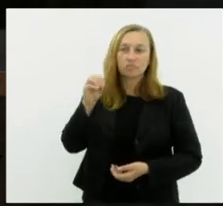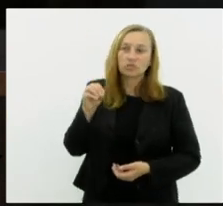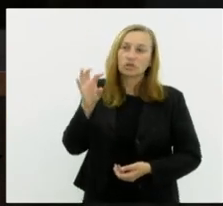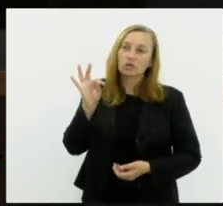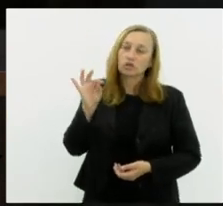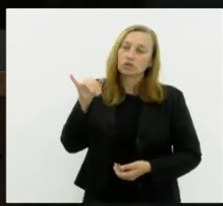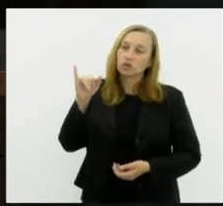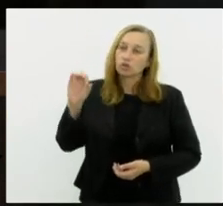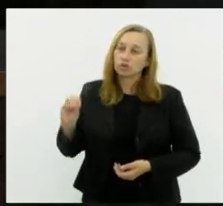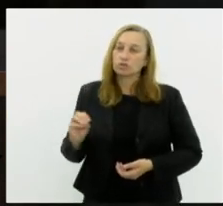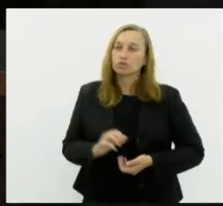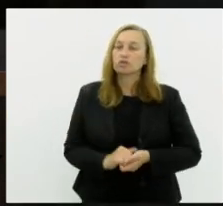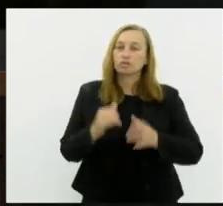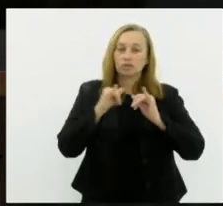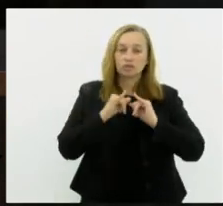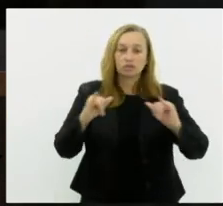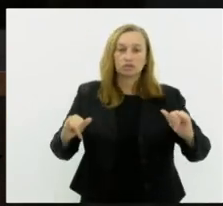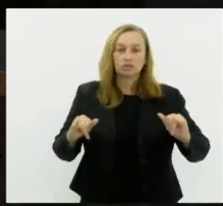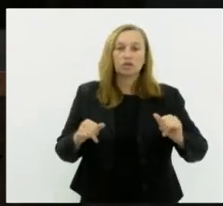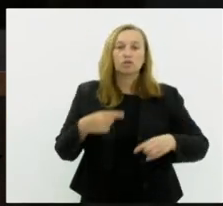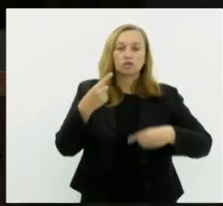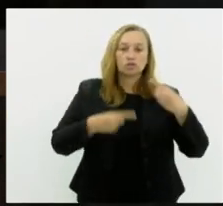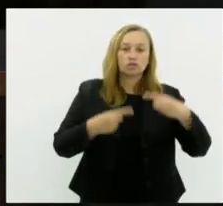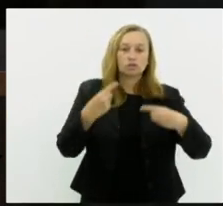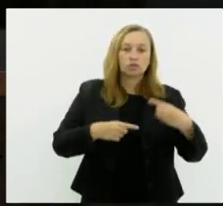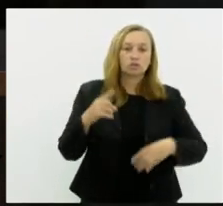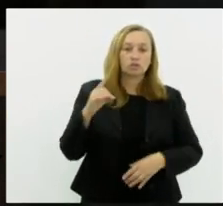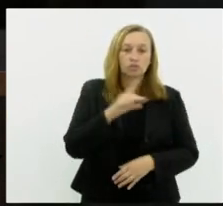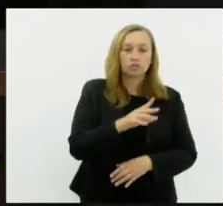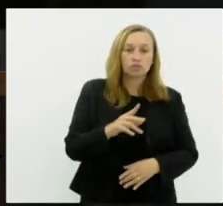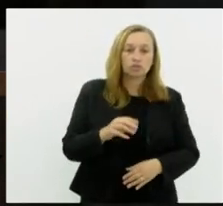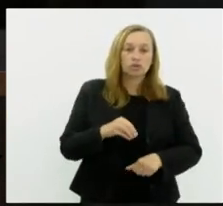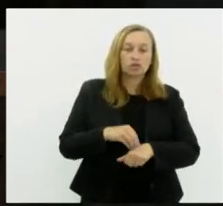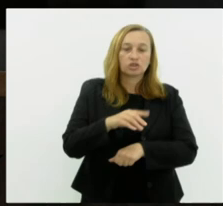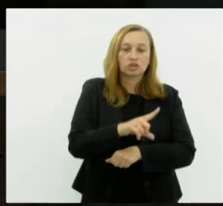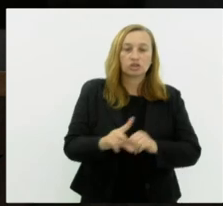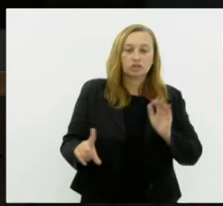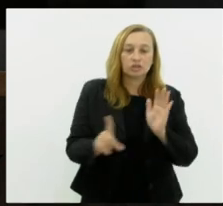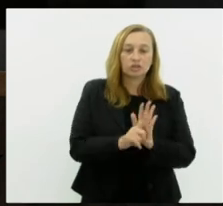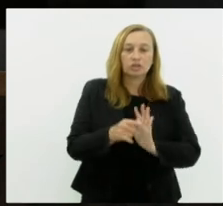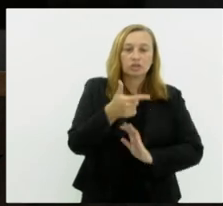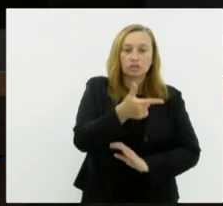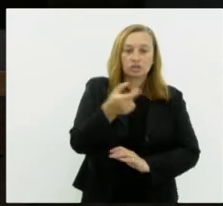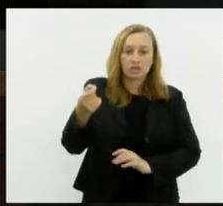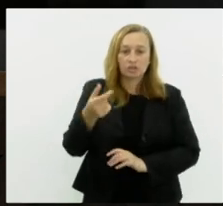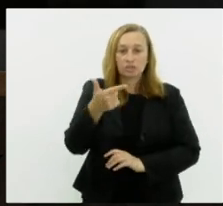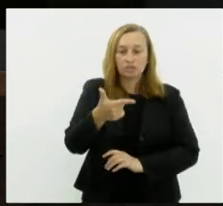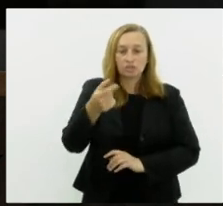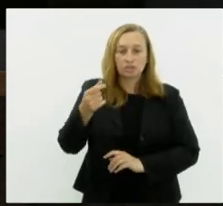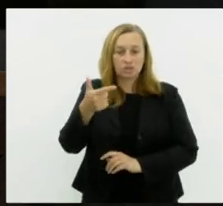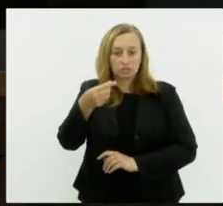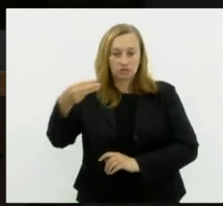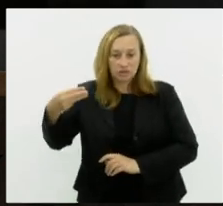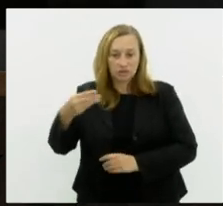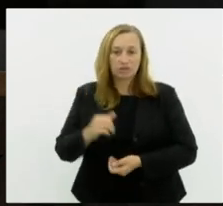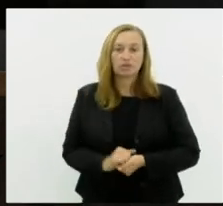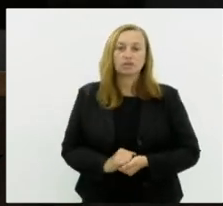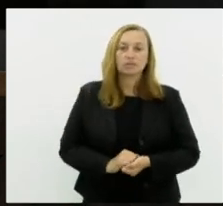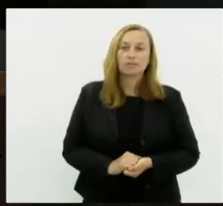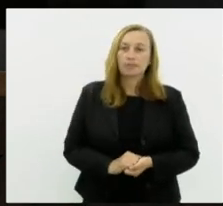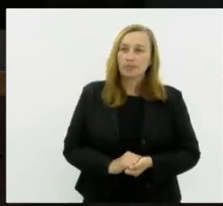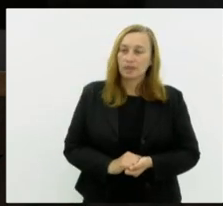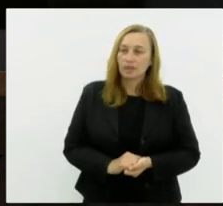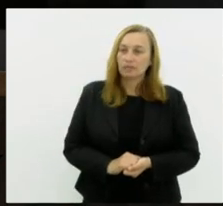Paula. Anuncio, em discussão única, indicação legislativa número 200 de